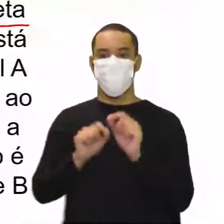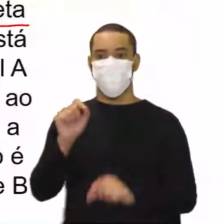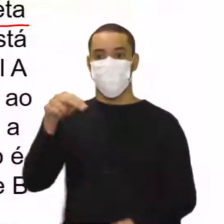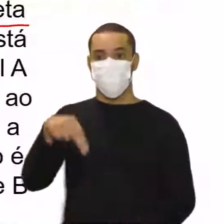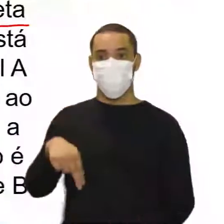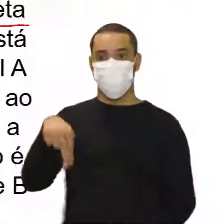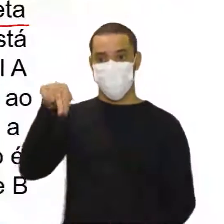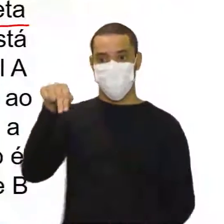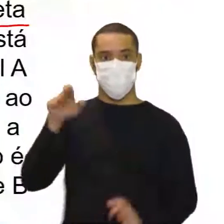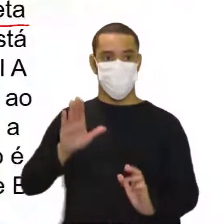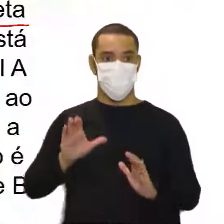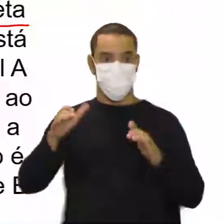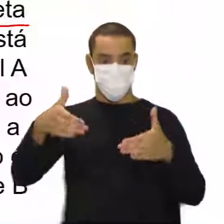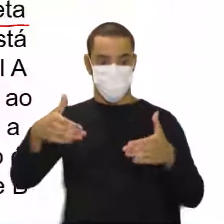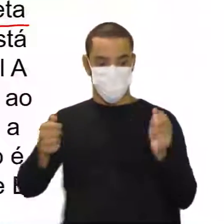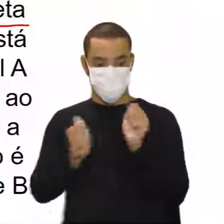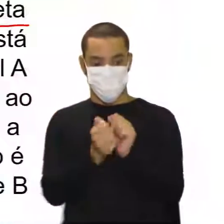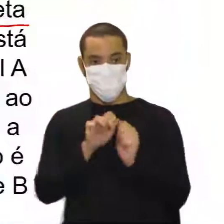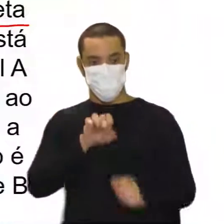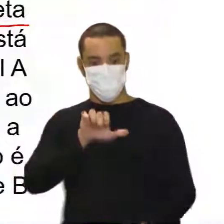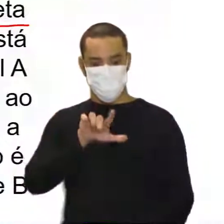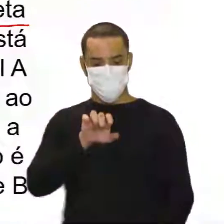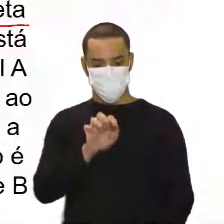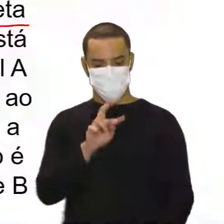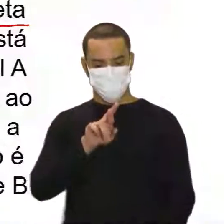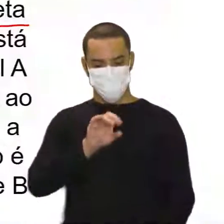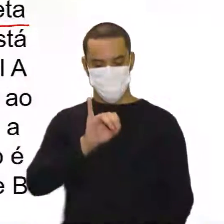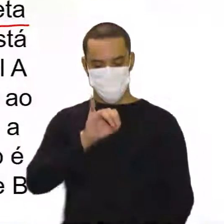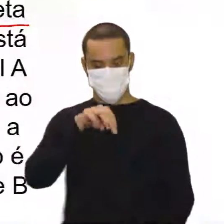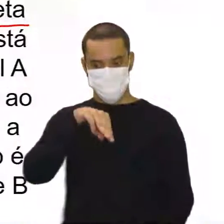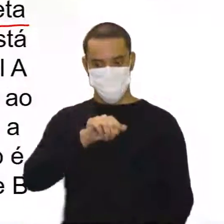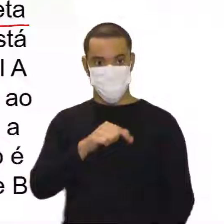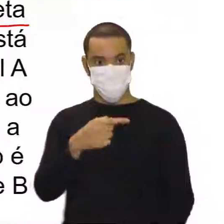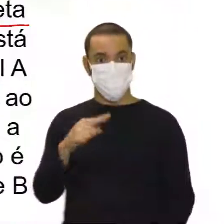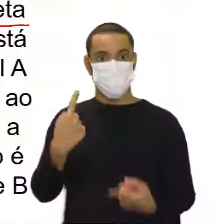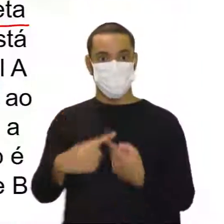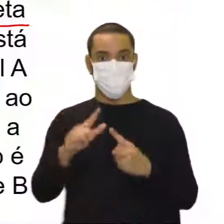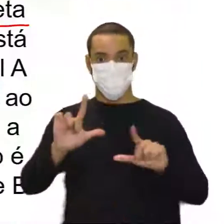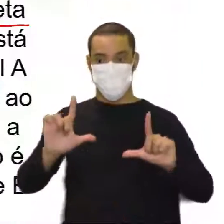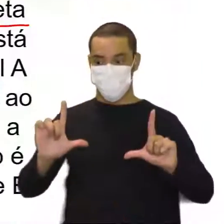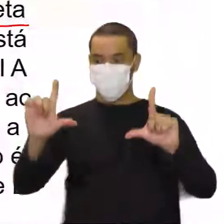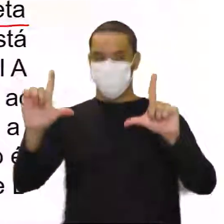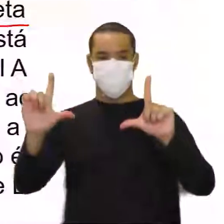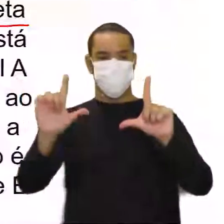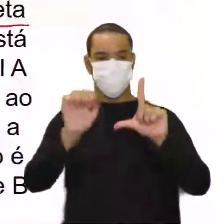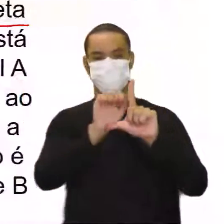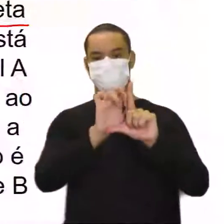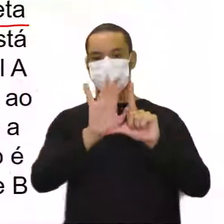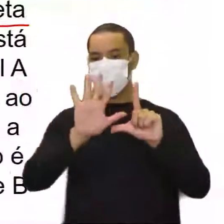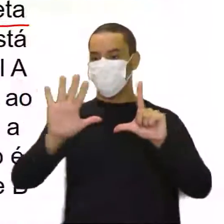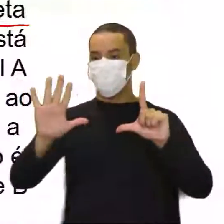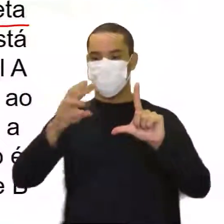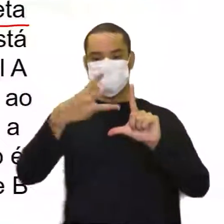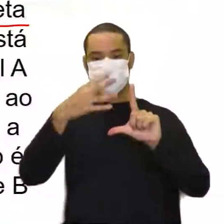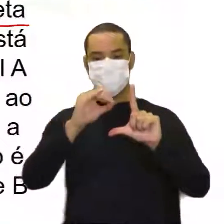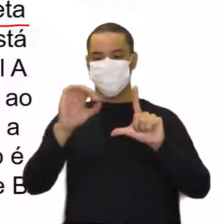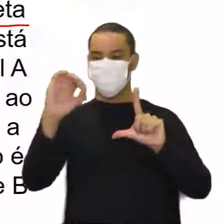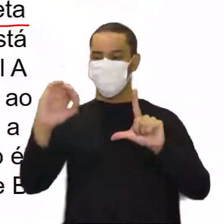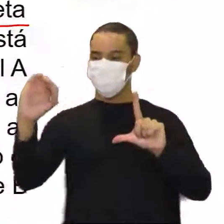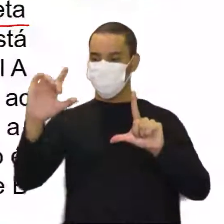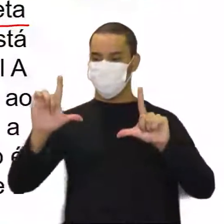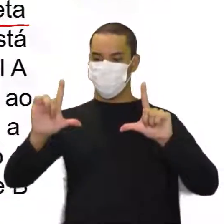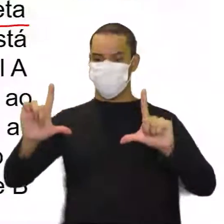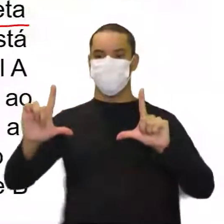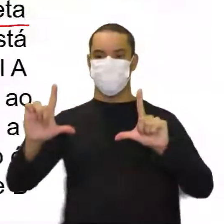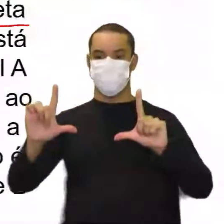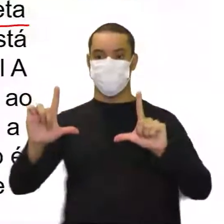o eletroímã. Quando a plaqueta está em pé, como no momento em que está armada, né? Quando a corrente